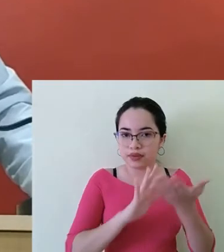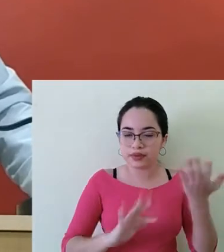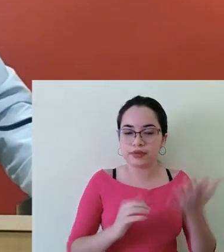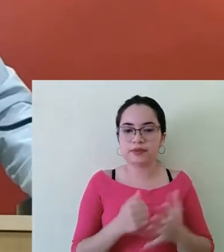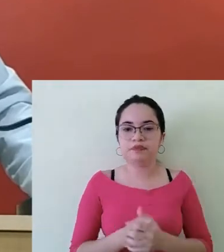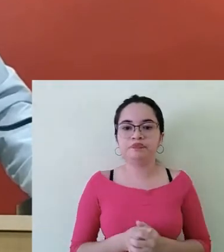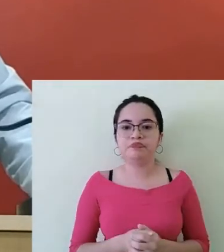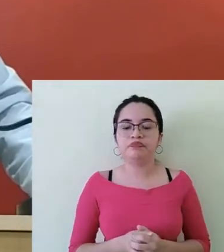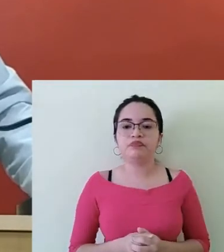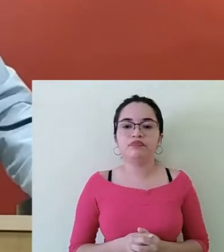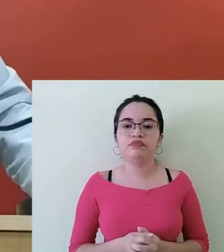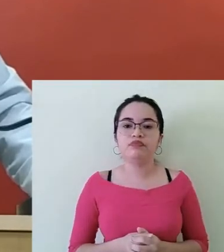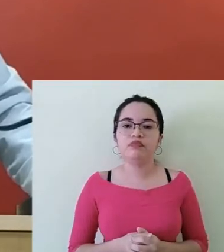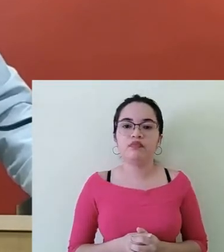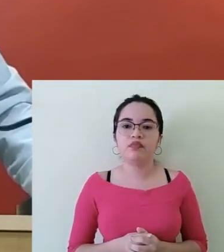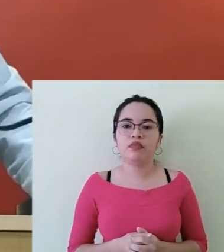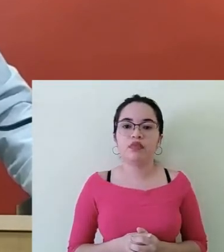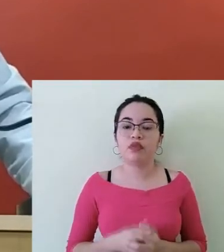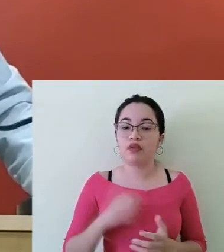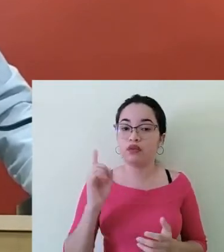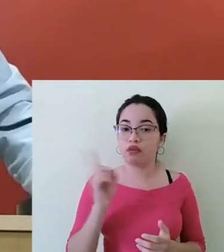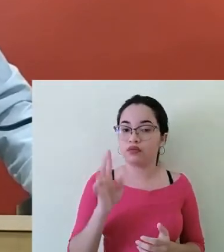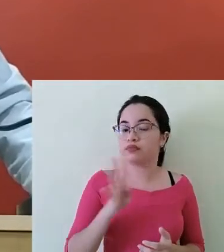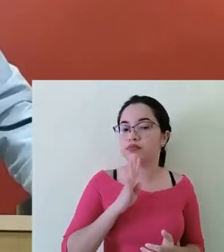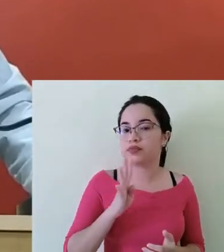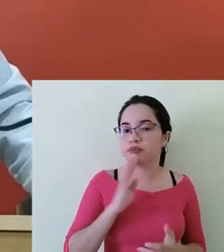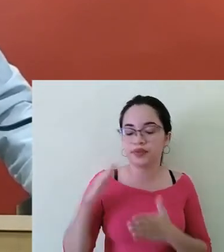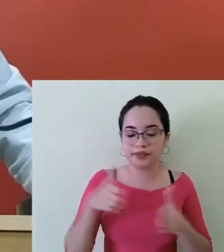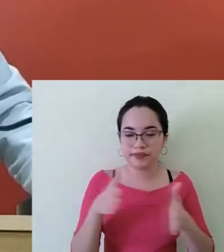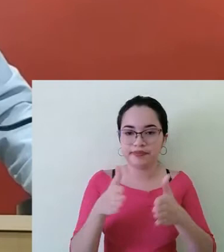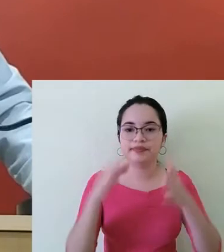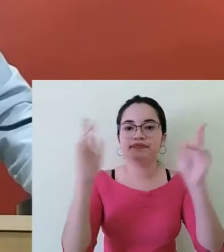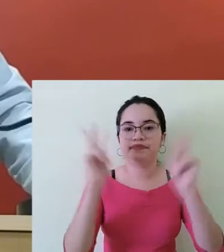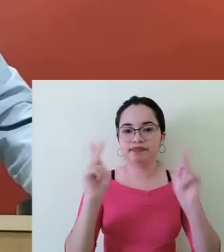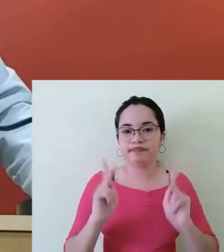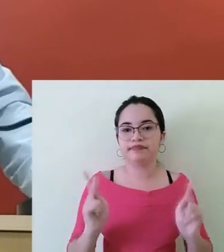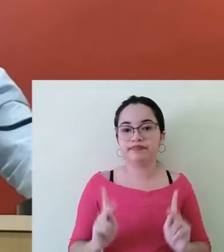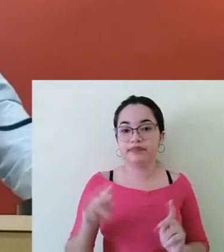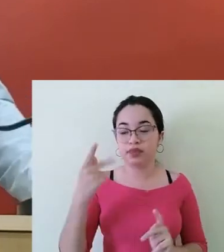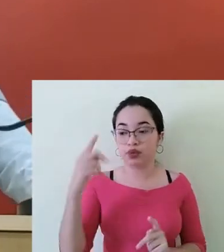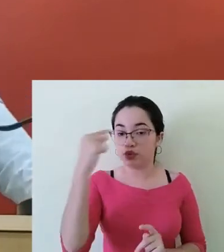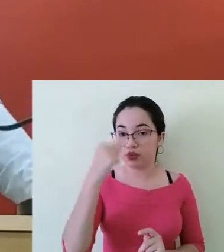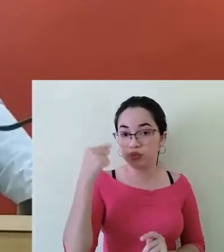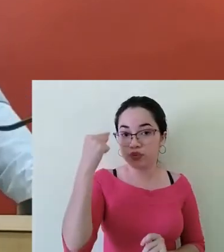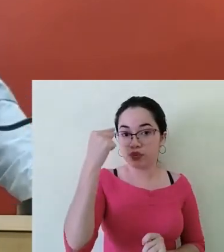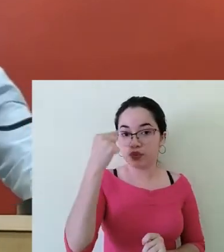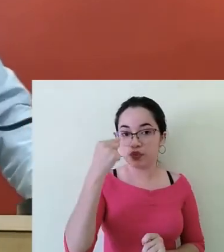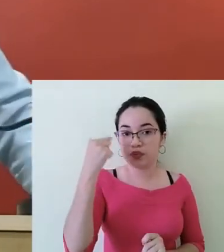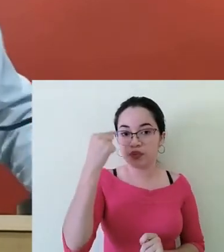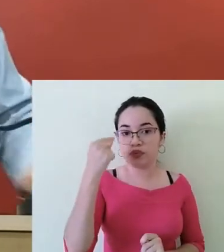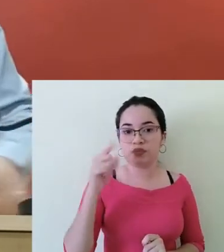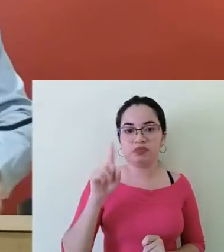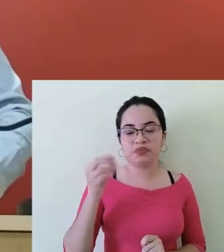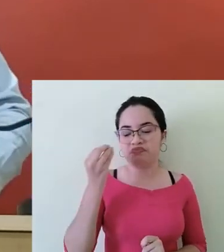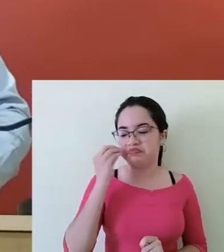desgraça marcam os seus caminhos, e não conhecem o caminho da paz. Aos seus olhos